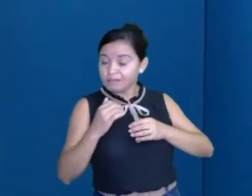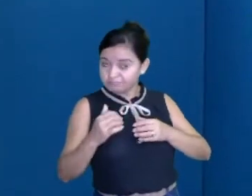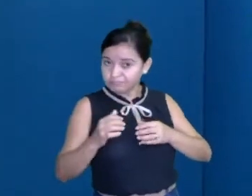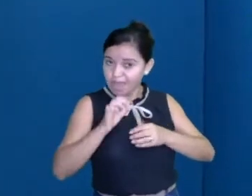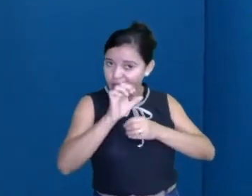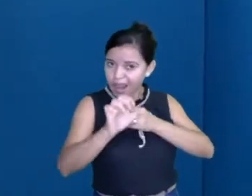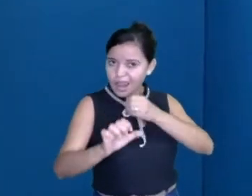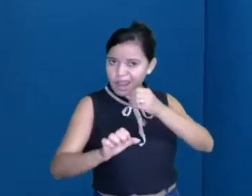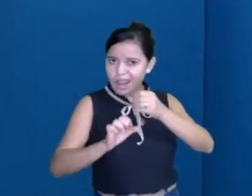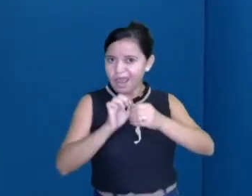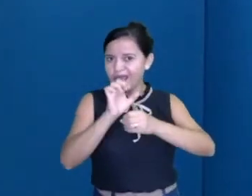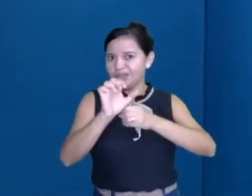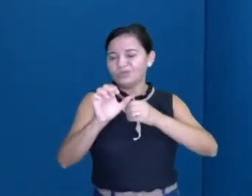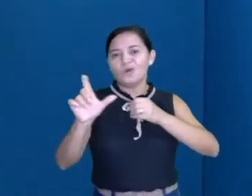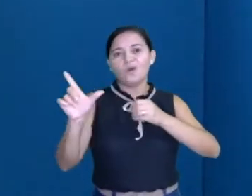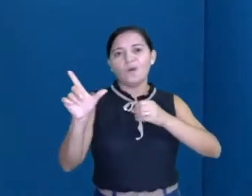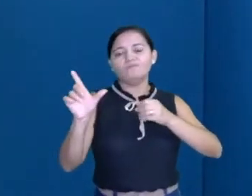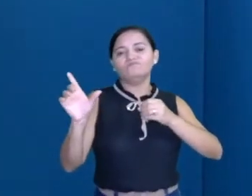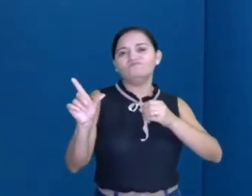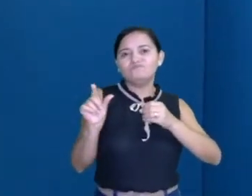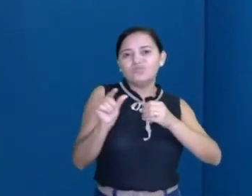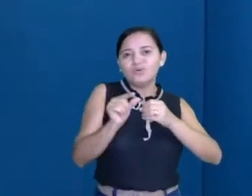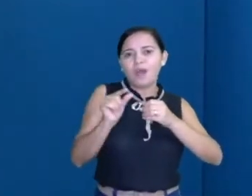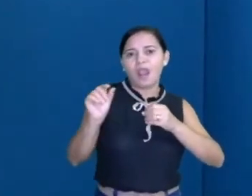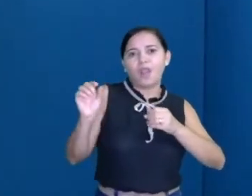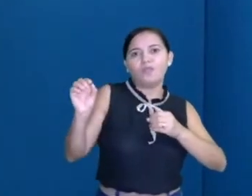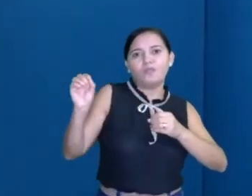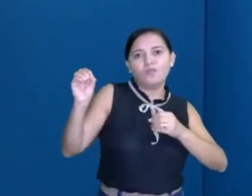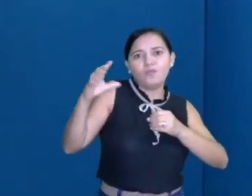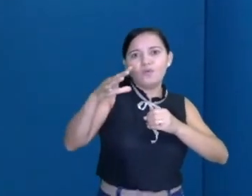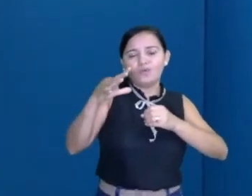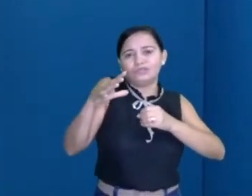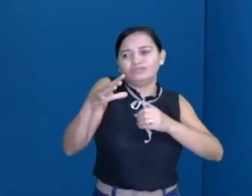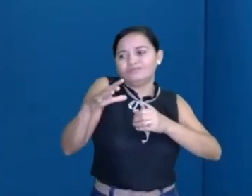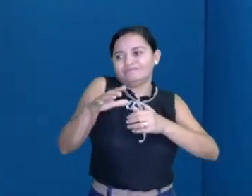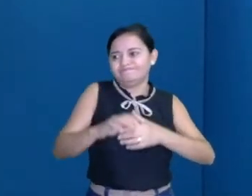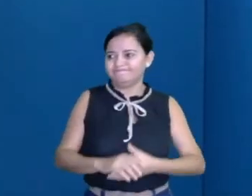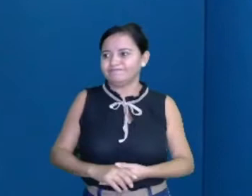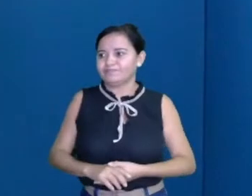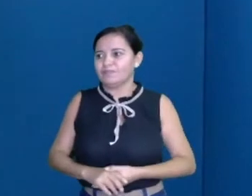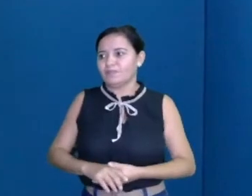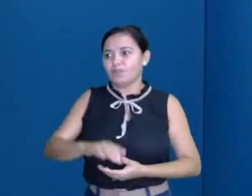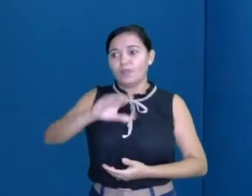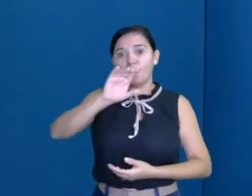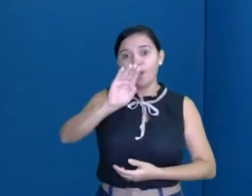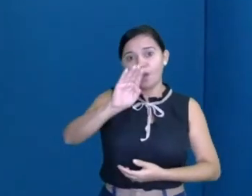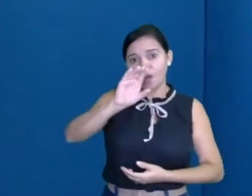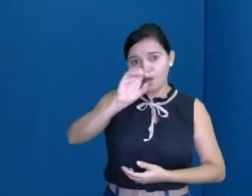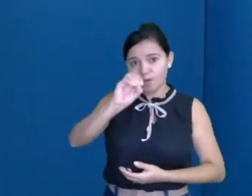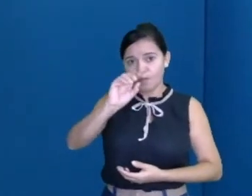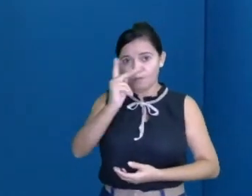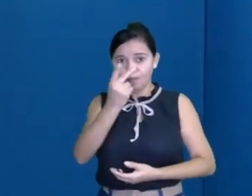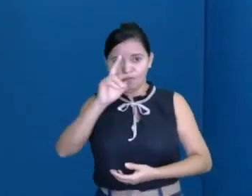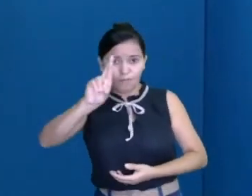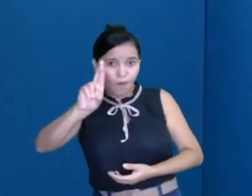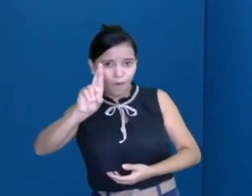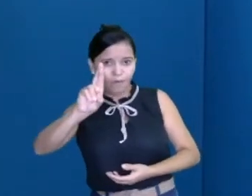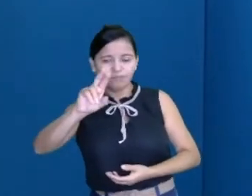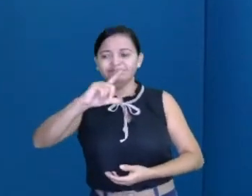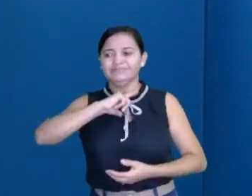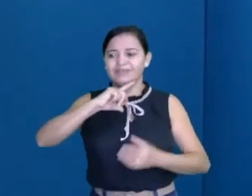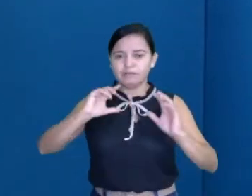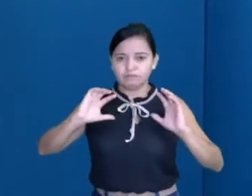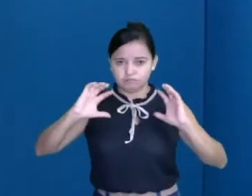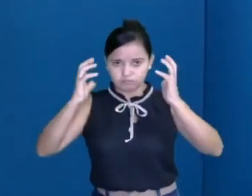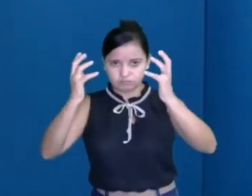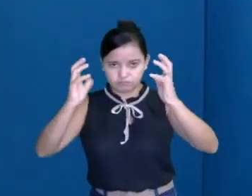E aí você percebe aqui que o próprio Niels Bohr, e aí a gente vai ter isso, a gente vai estudar mais na frente, com mais profundidade, a gente teria essas camadas,